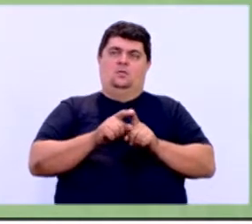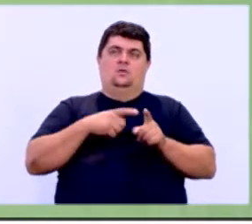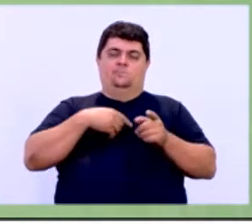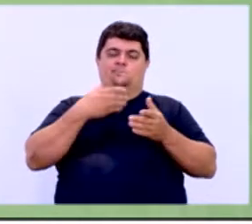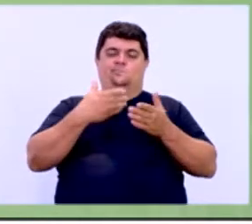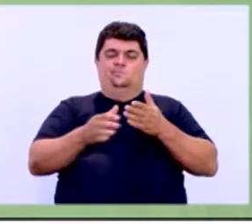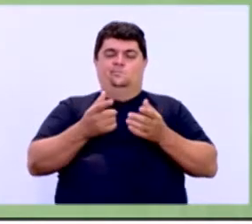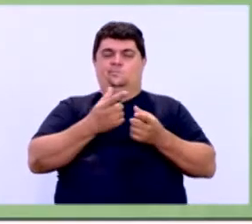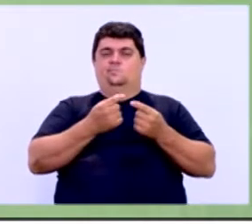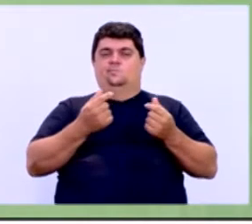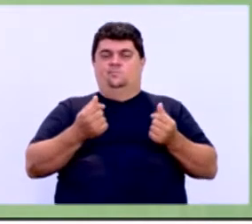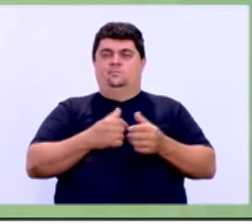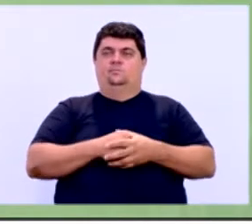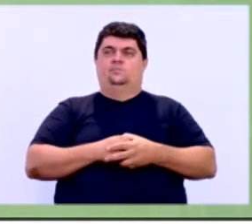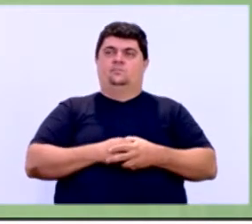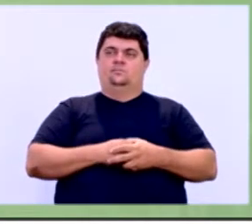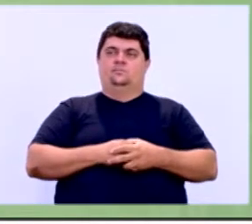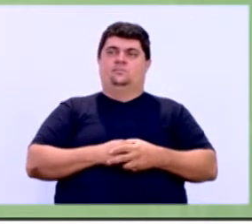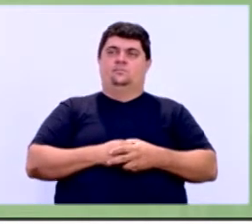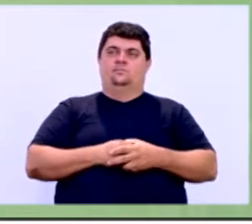prejuízo. Então,